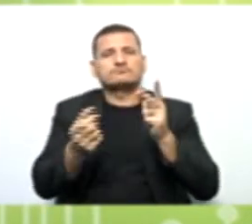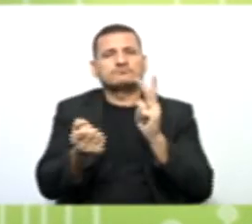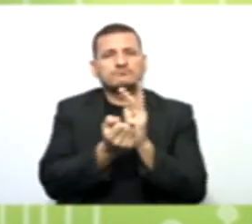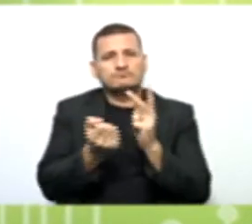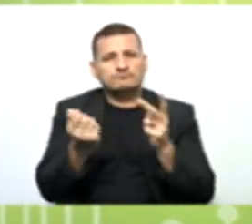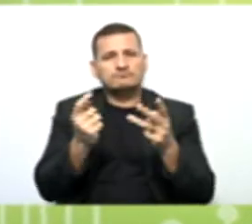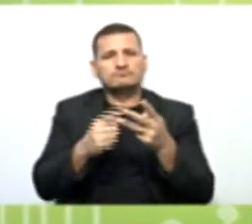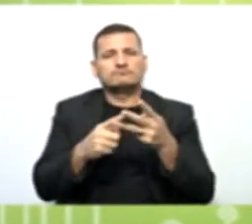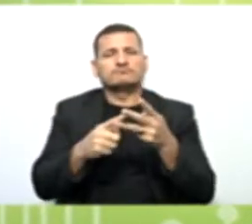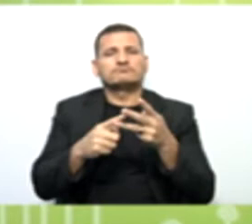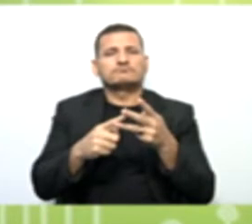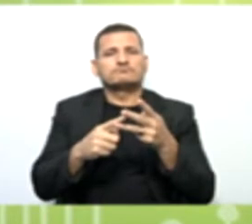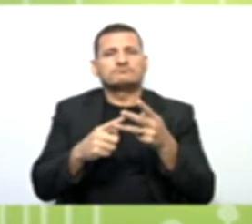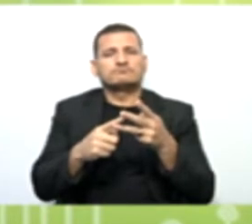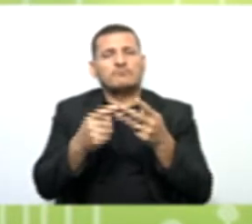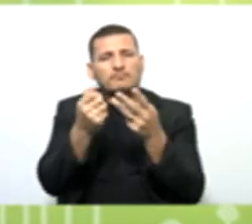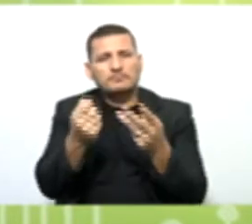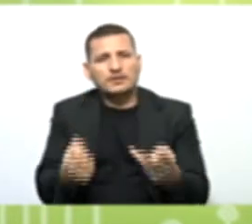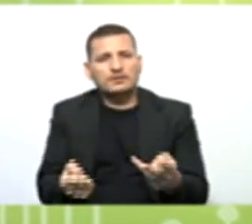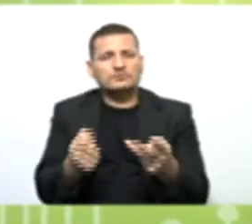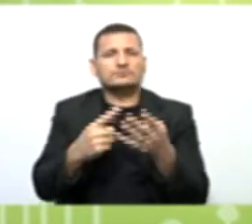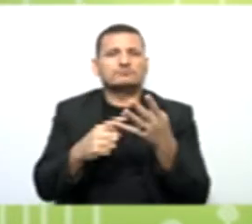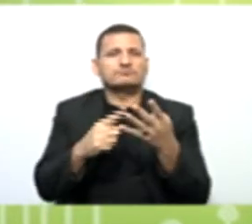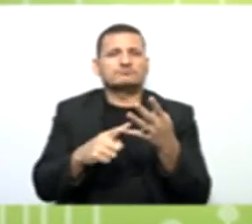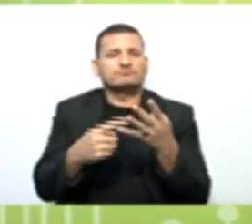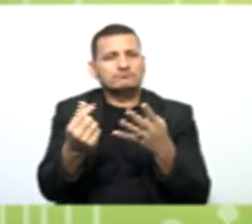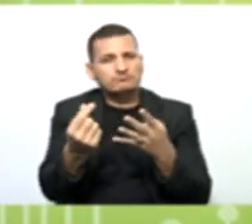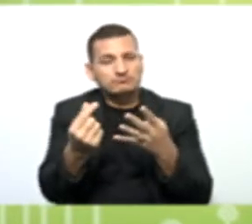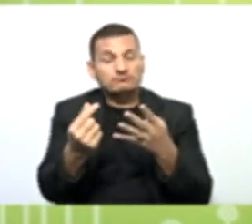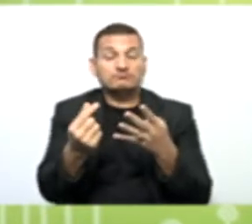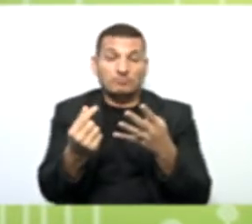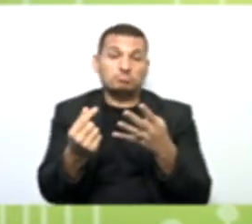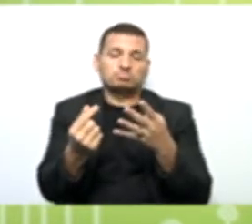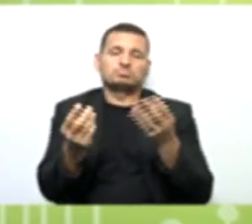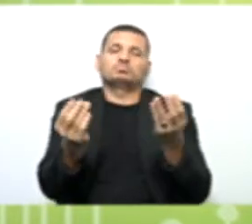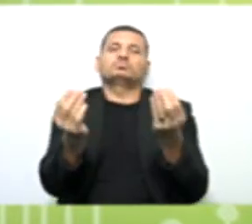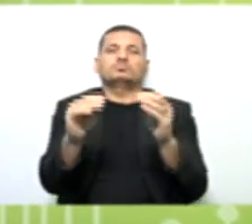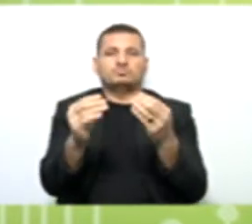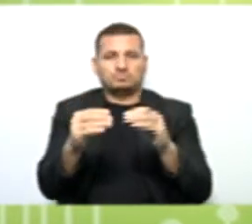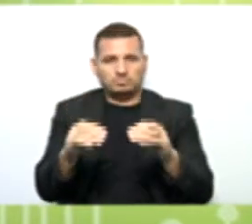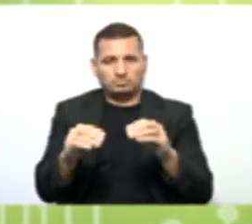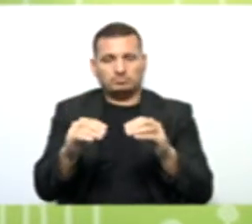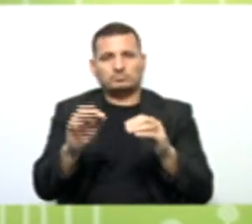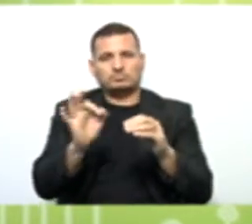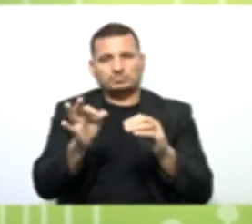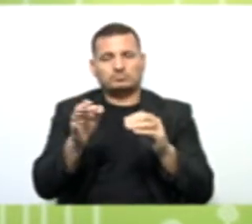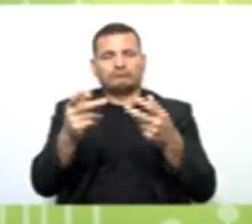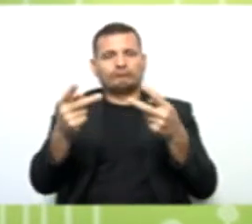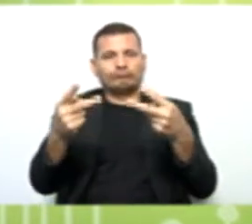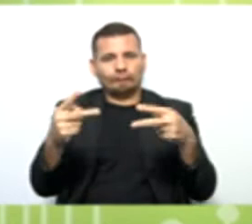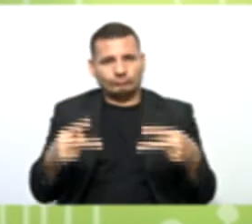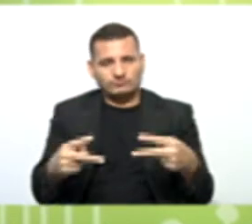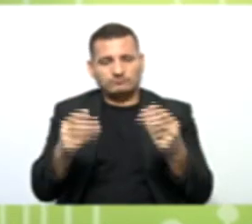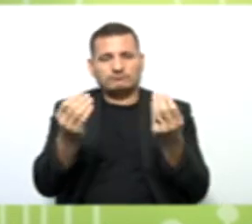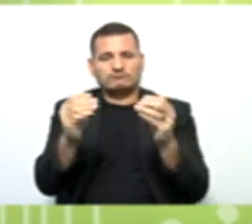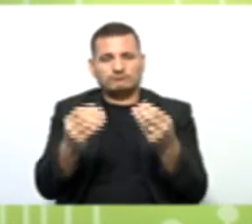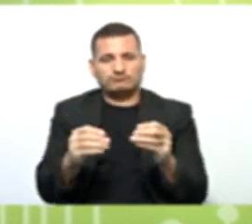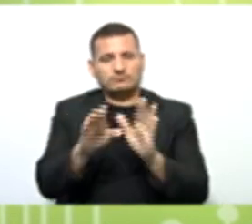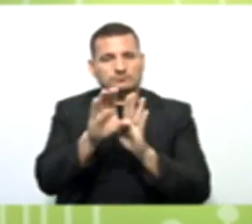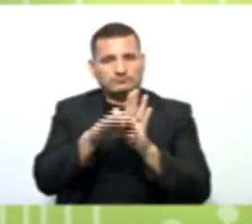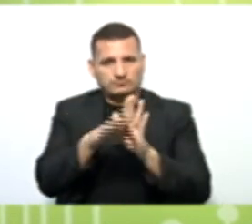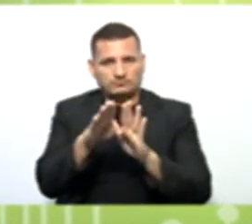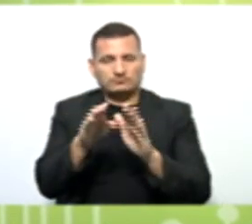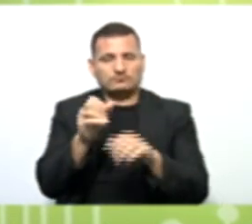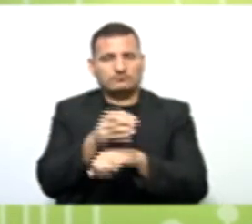altura, peso, preço. Pegaria esses elementos e colocaria no seu código para aplicar os conceitos da programação orientada a objetos.